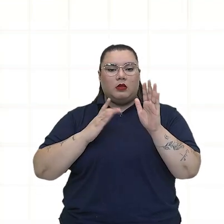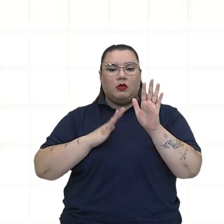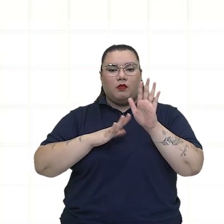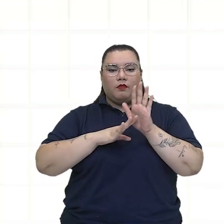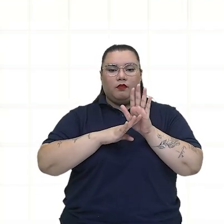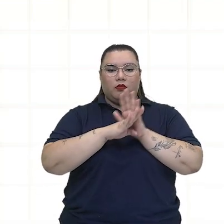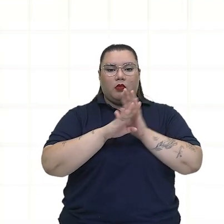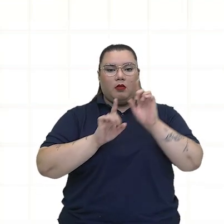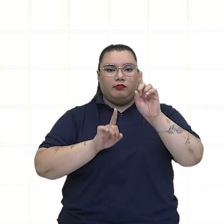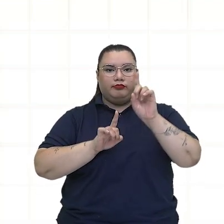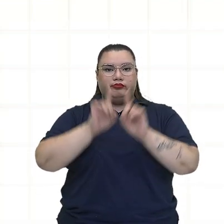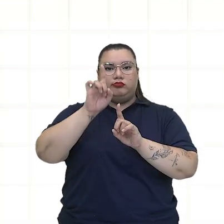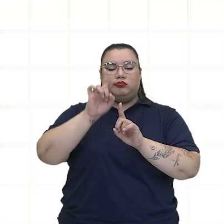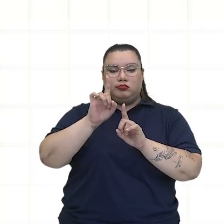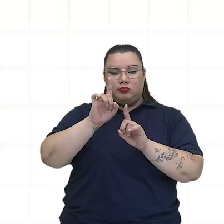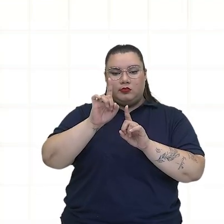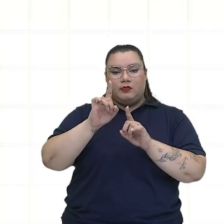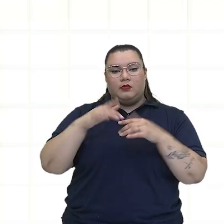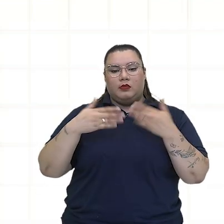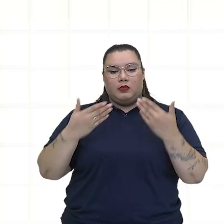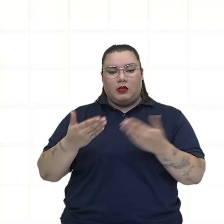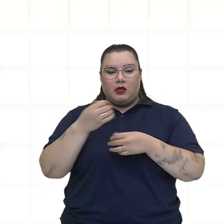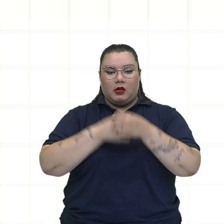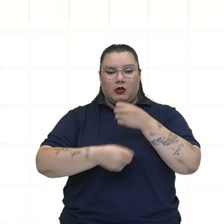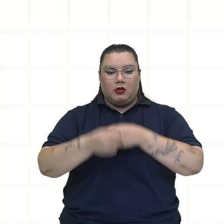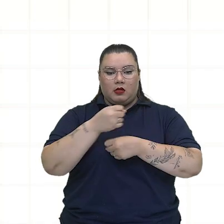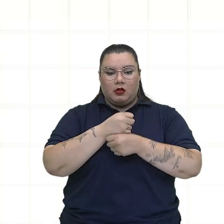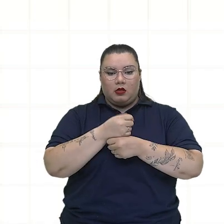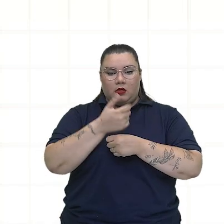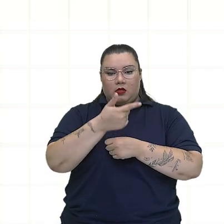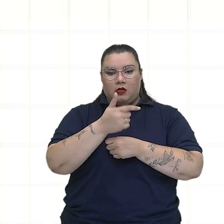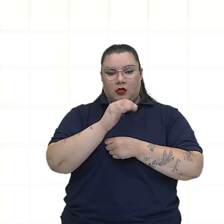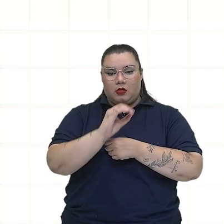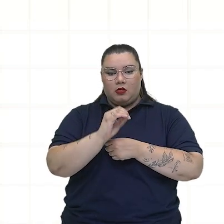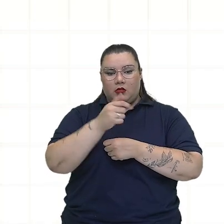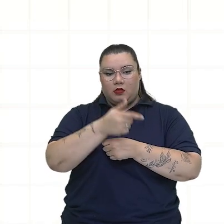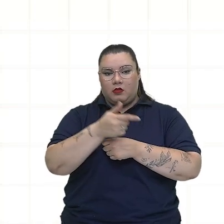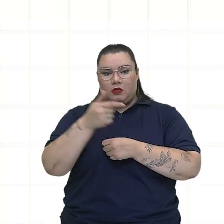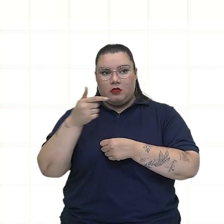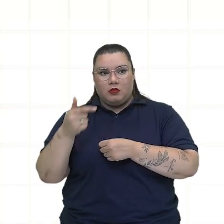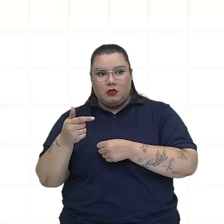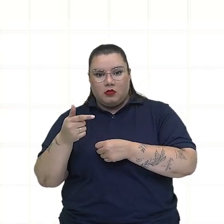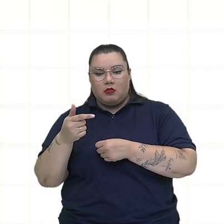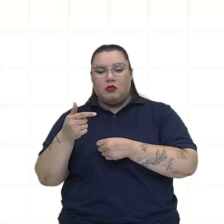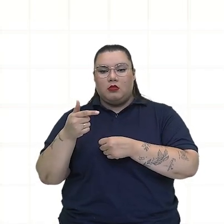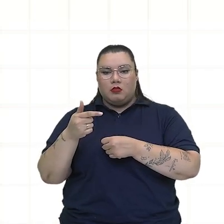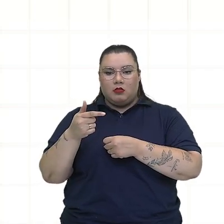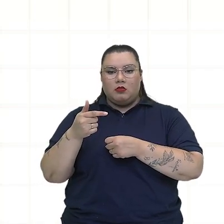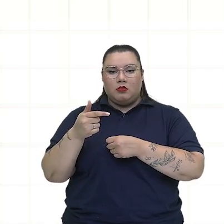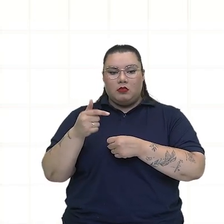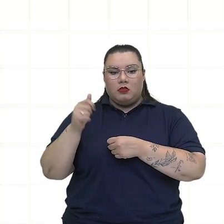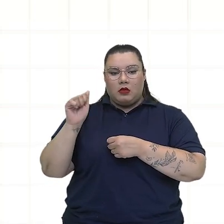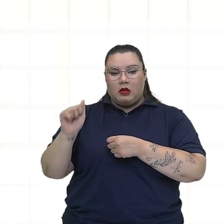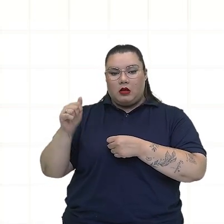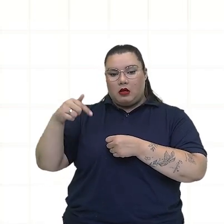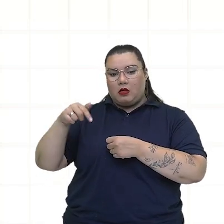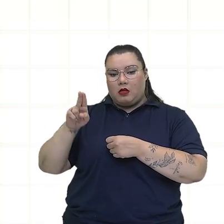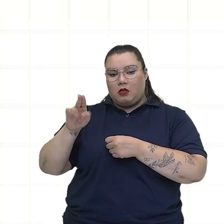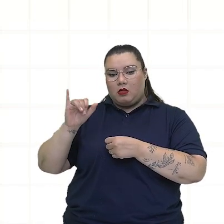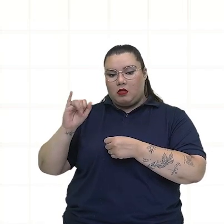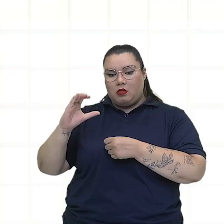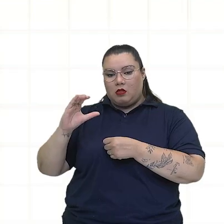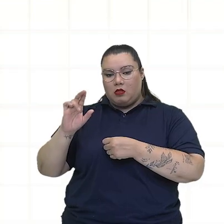em 2021. E já no ano de 2022, a